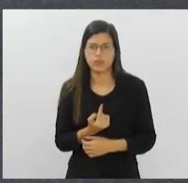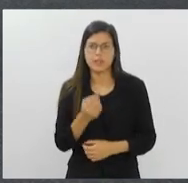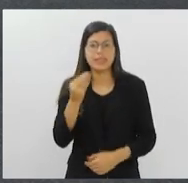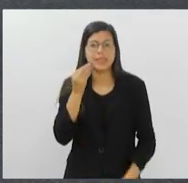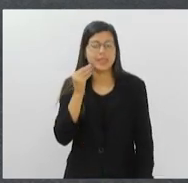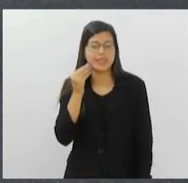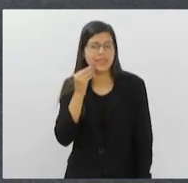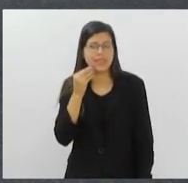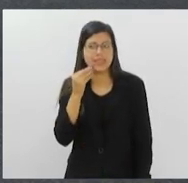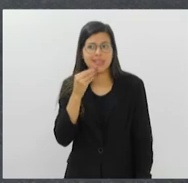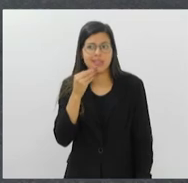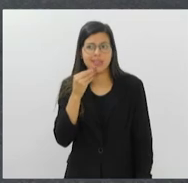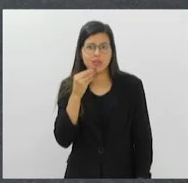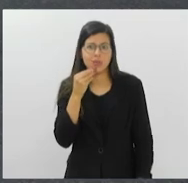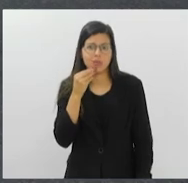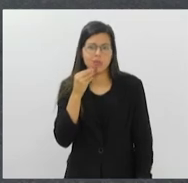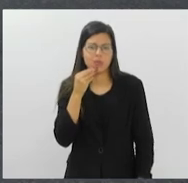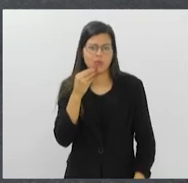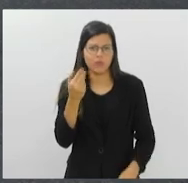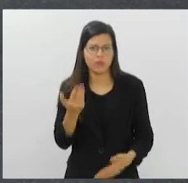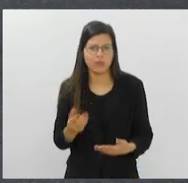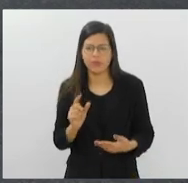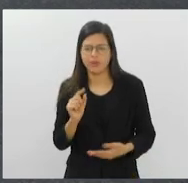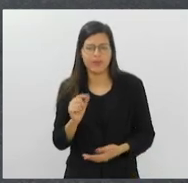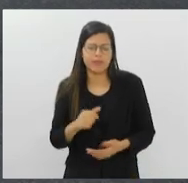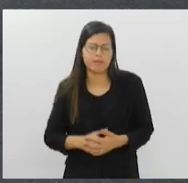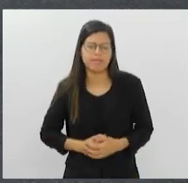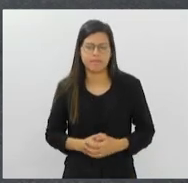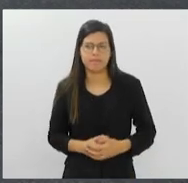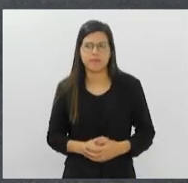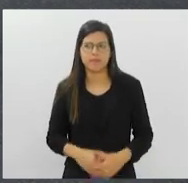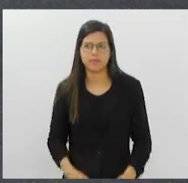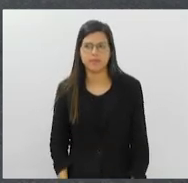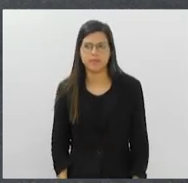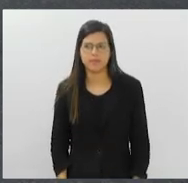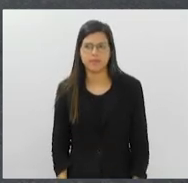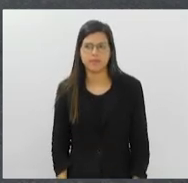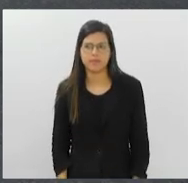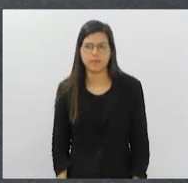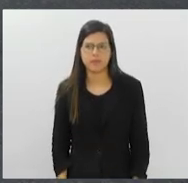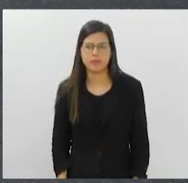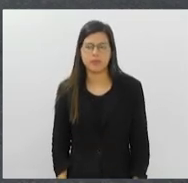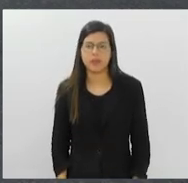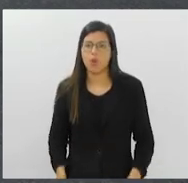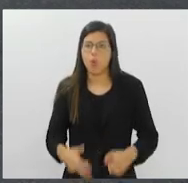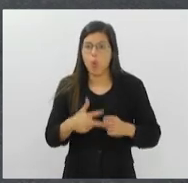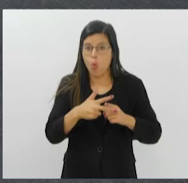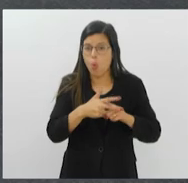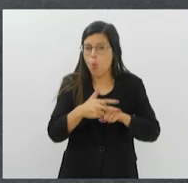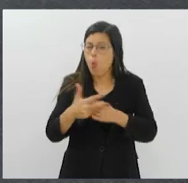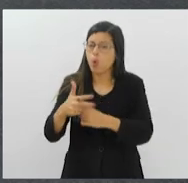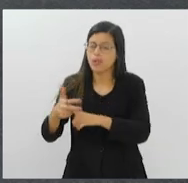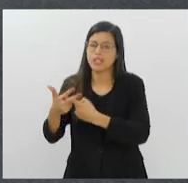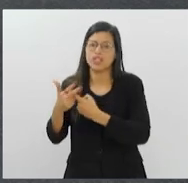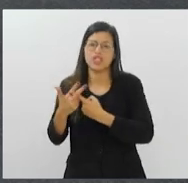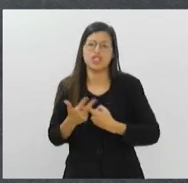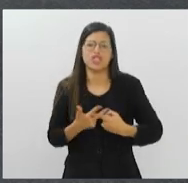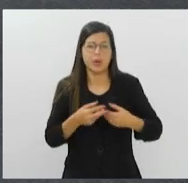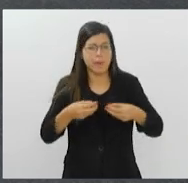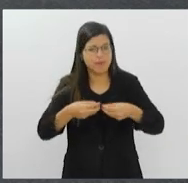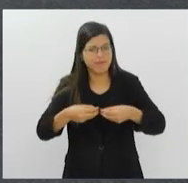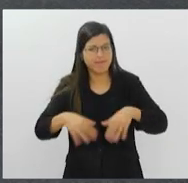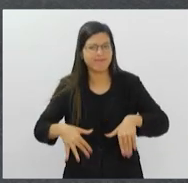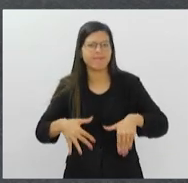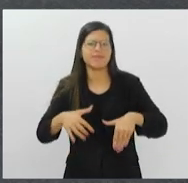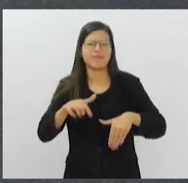tentando, caminhando tanto para tentar reparar tantos danos ambientais que a